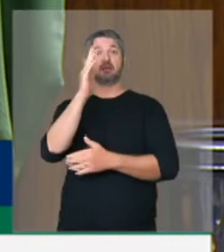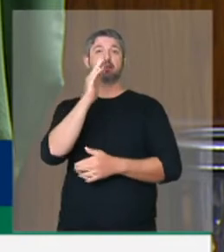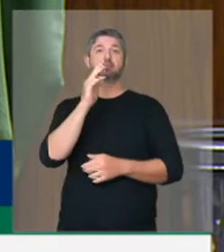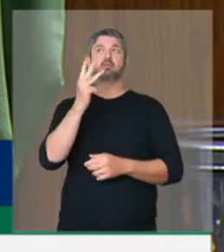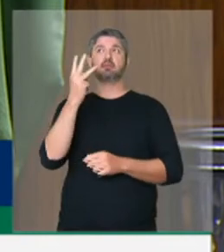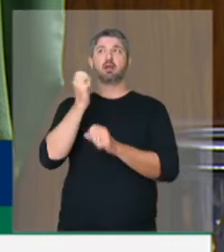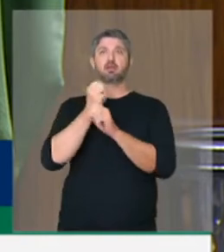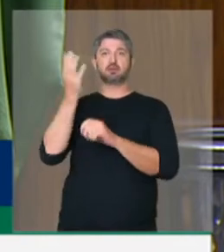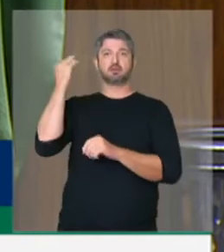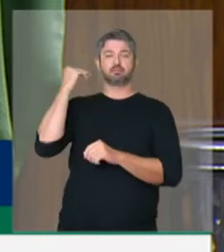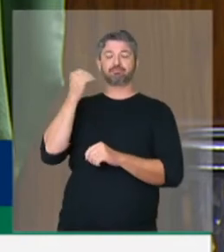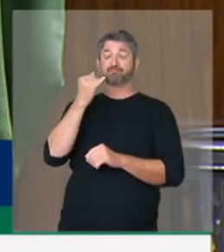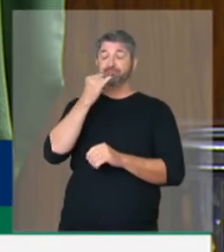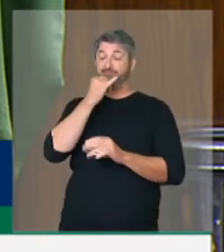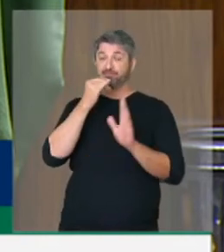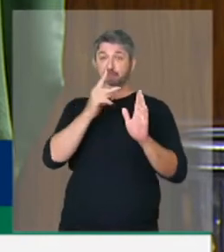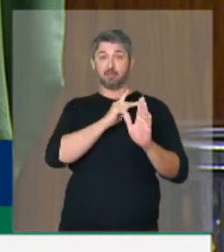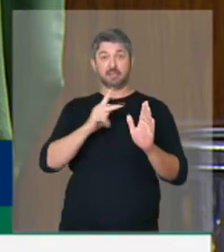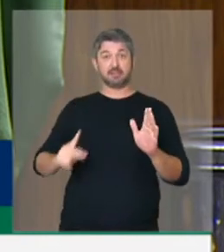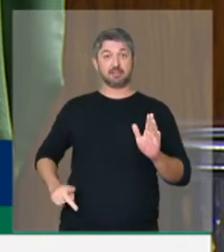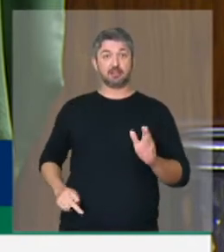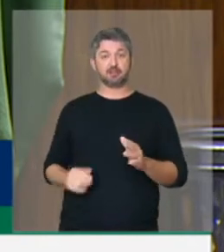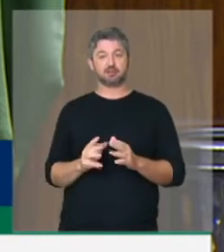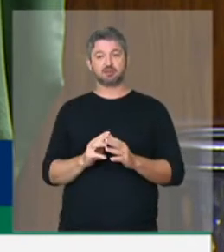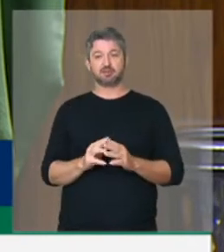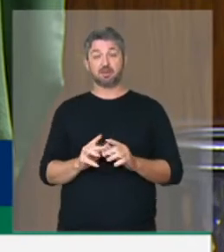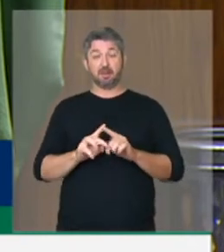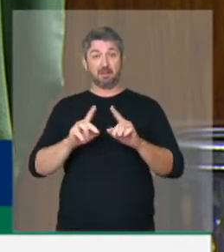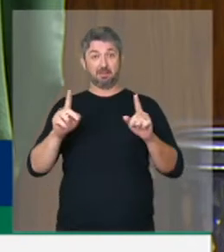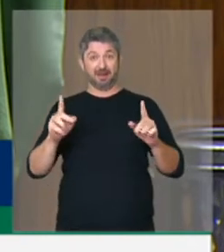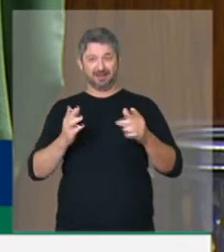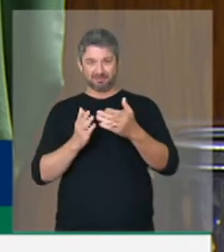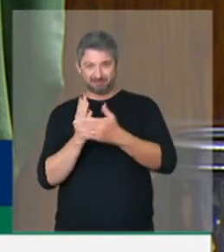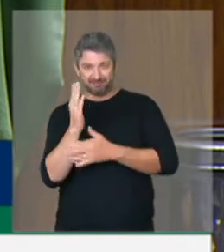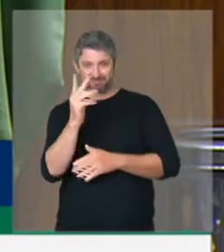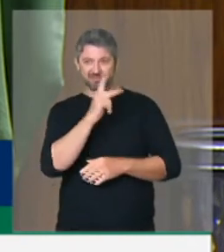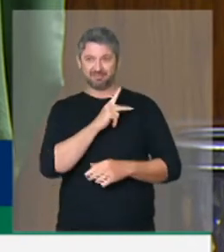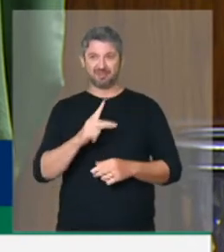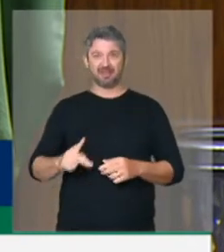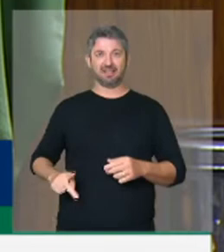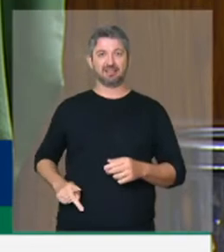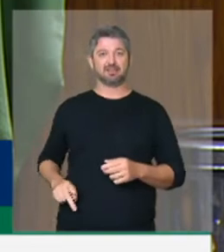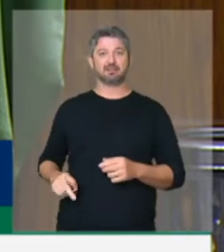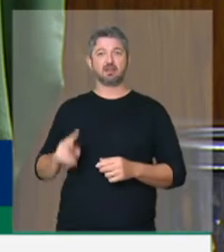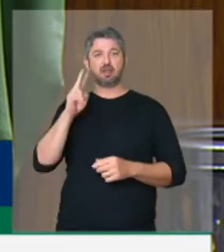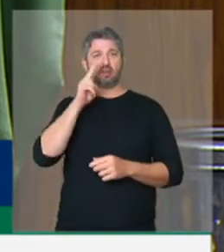3 anos atrás, lamentavelmente. Mas que ao ser eleito, não viu da parte da